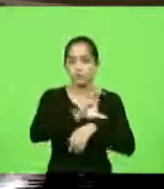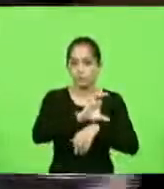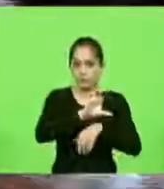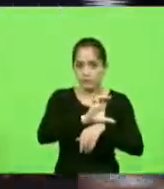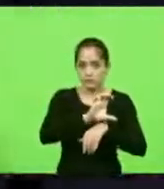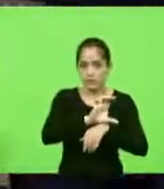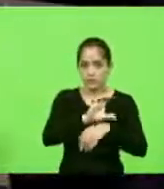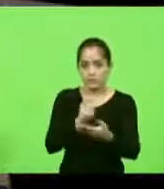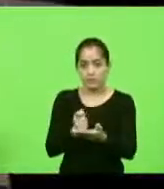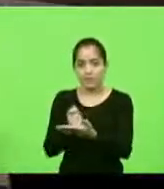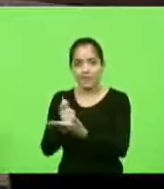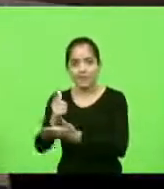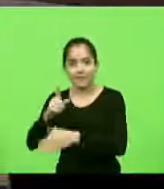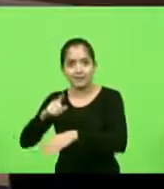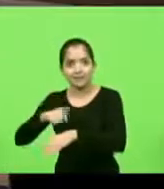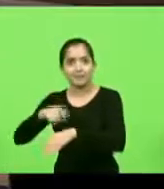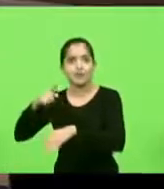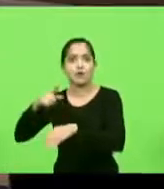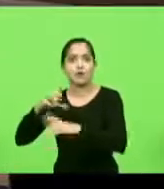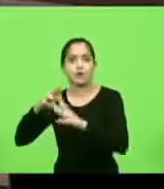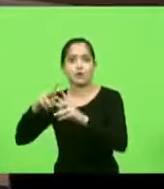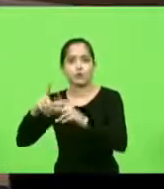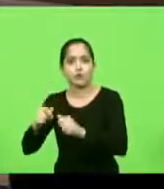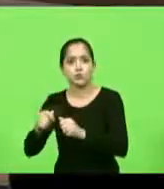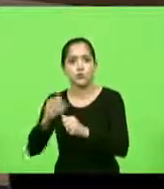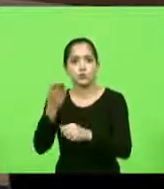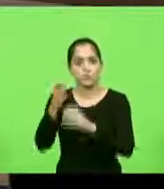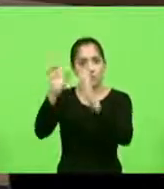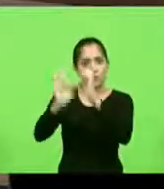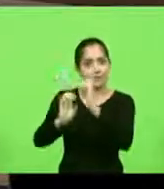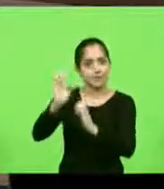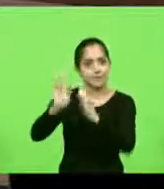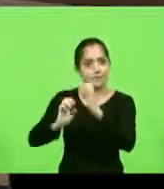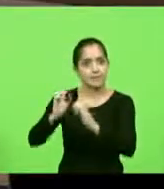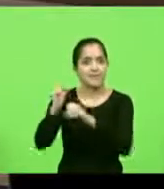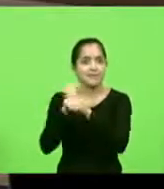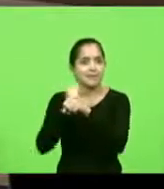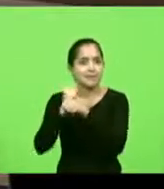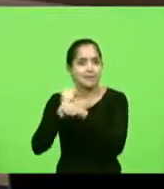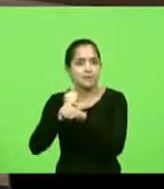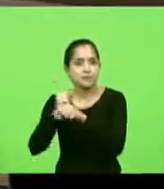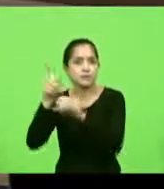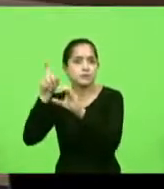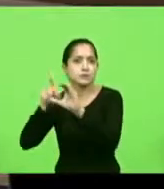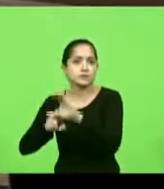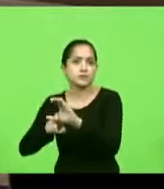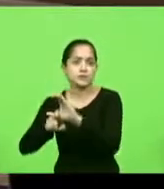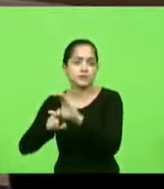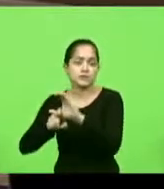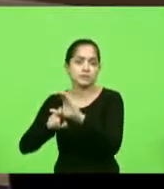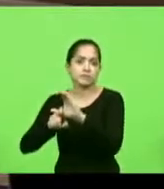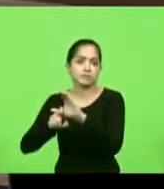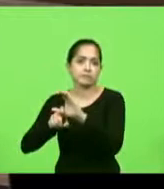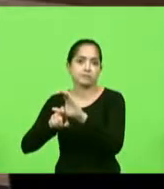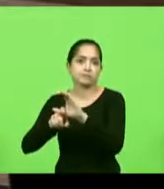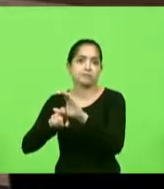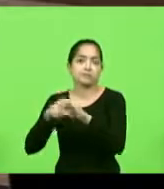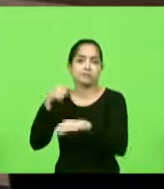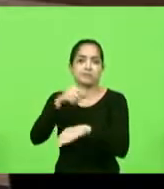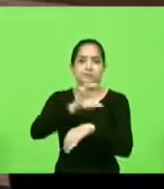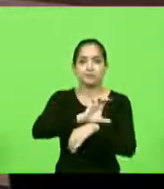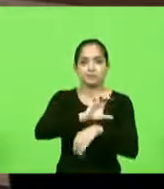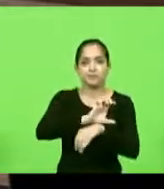pagar à vista uma empresa que deve há anos o Estado. É um absurdo